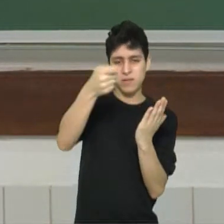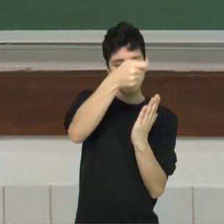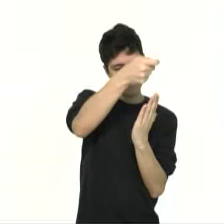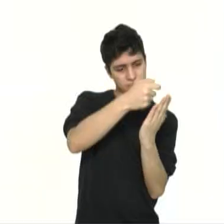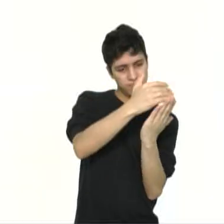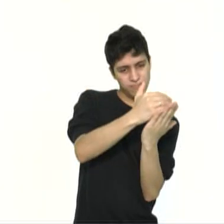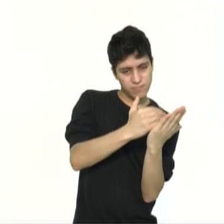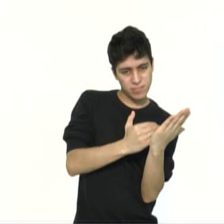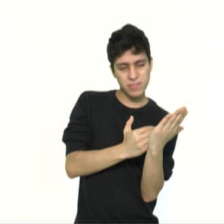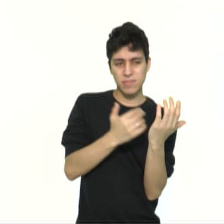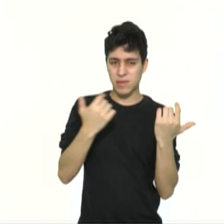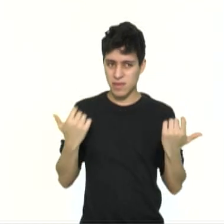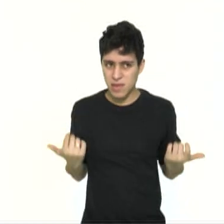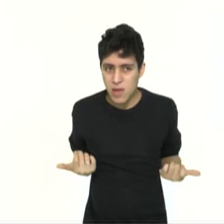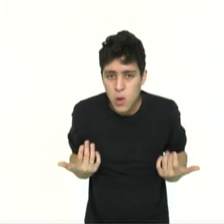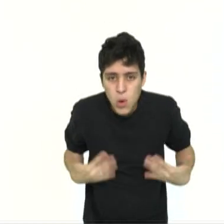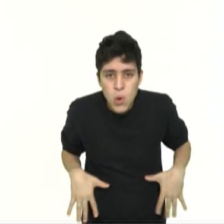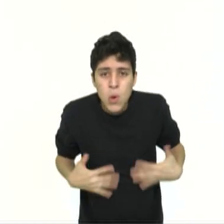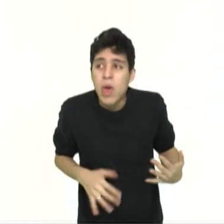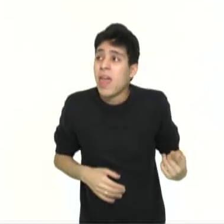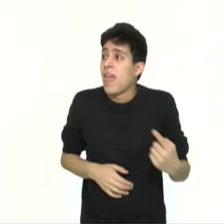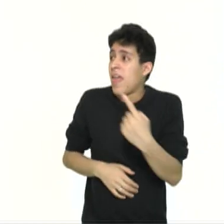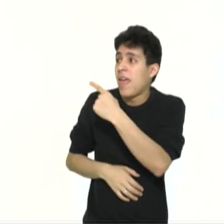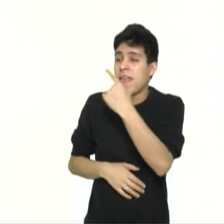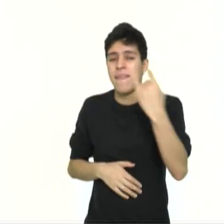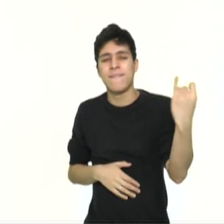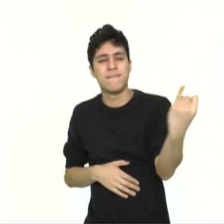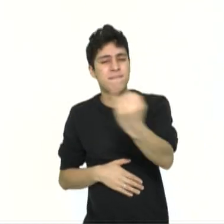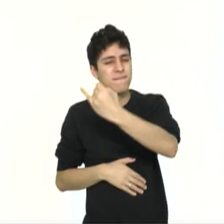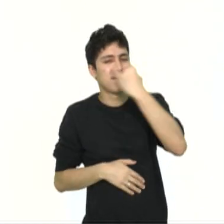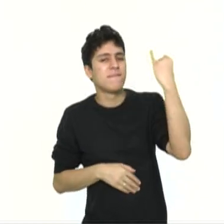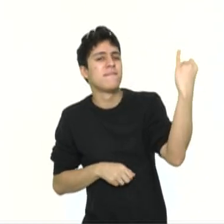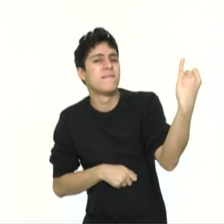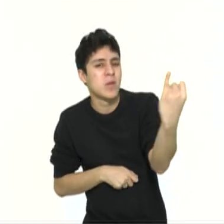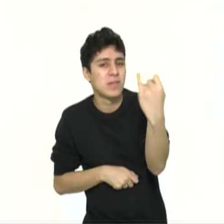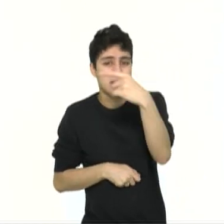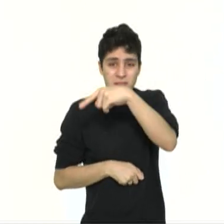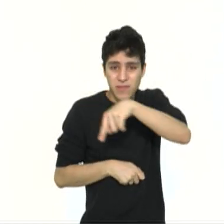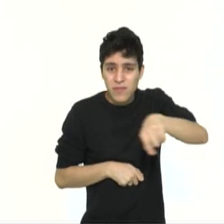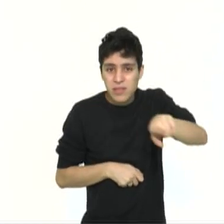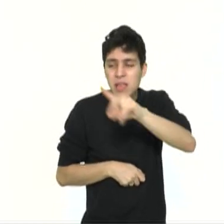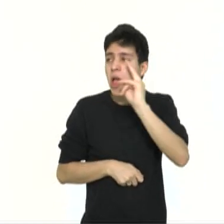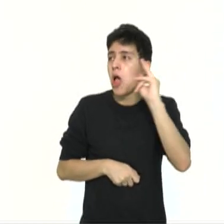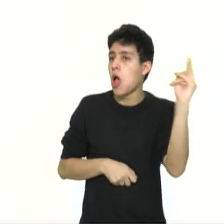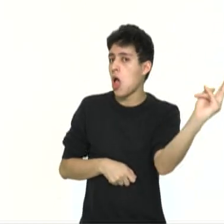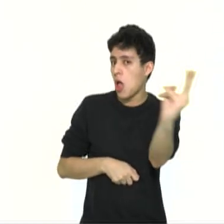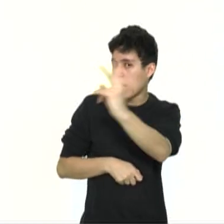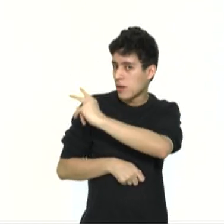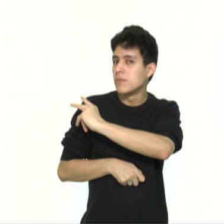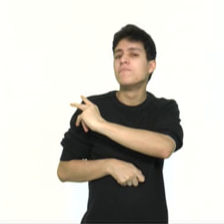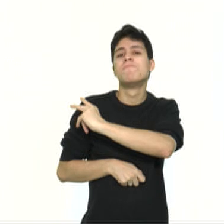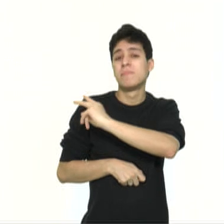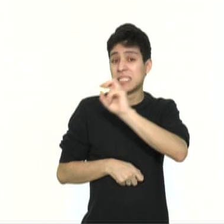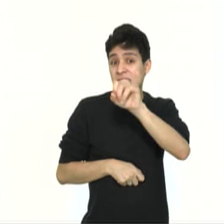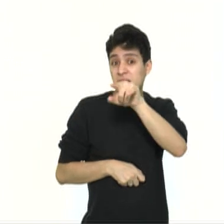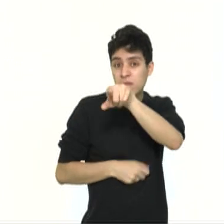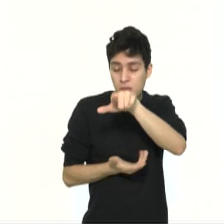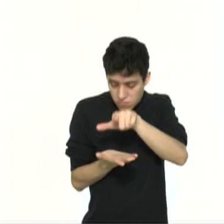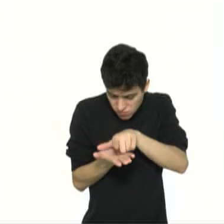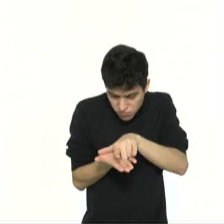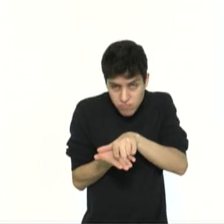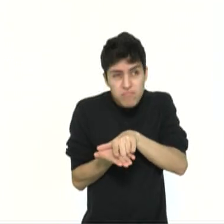formulário. Então, olha só, essa tela aqui é bem importante que você, né, olhe para ela e veja que se o seu formulário